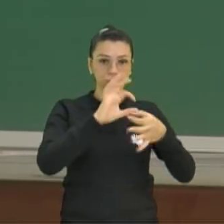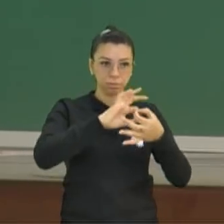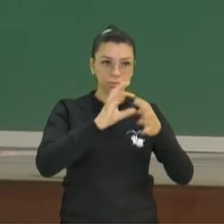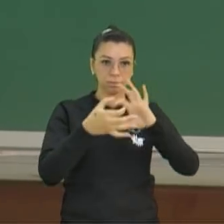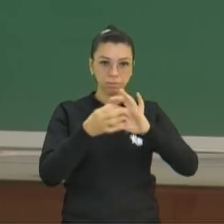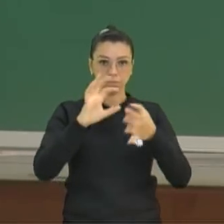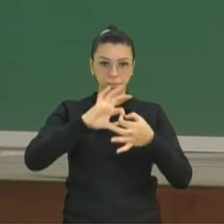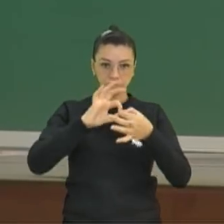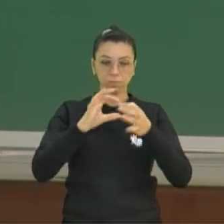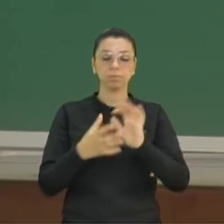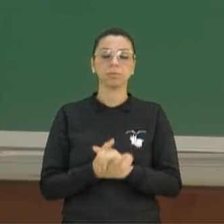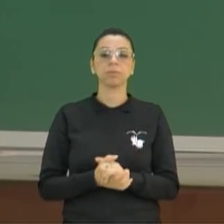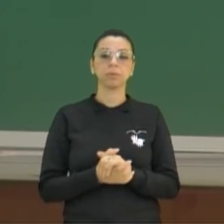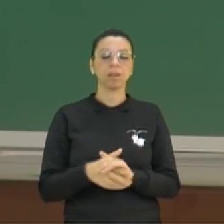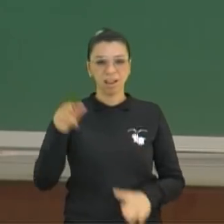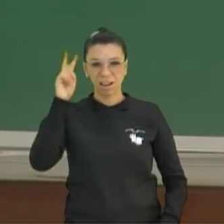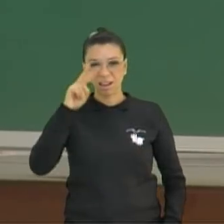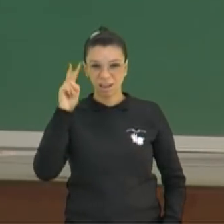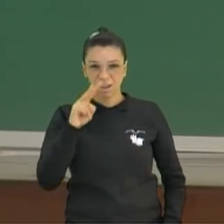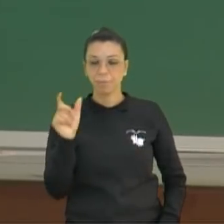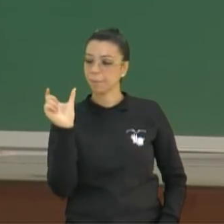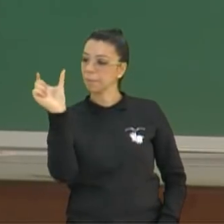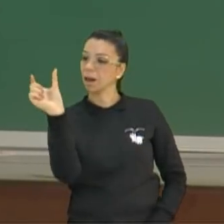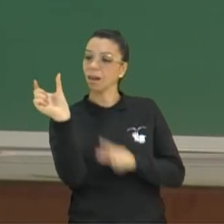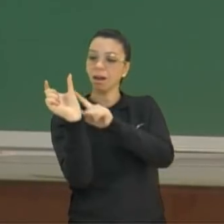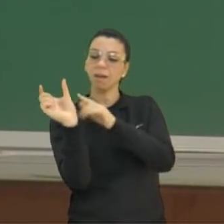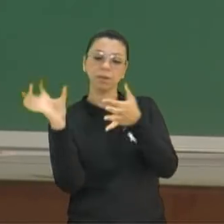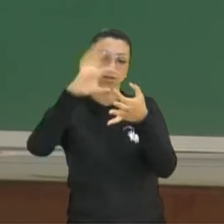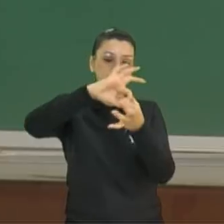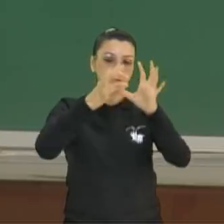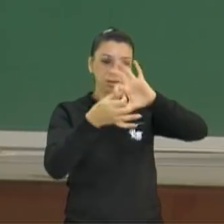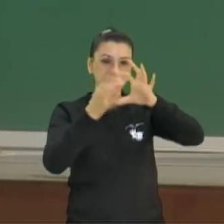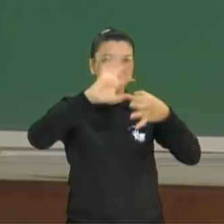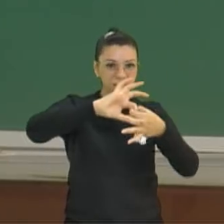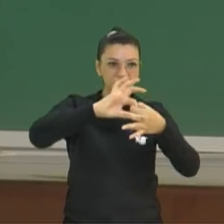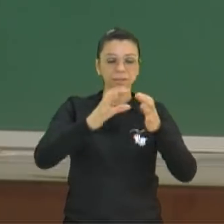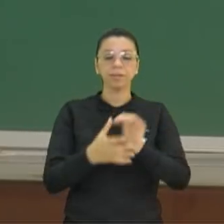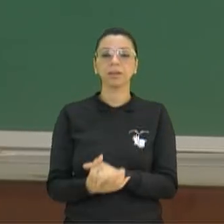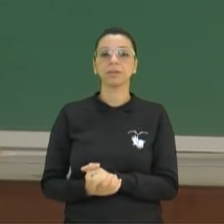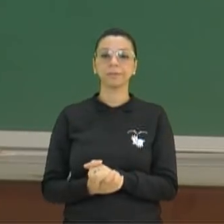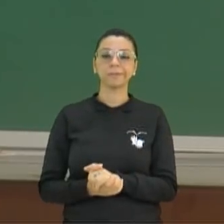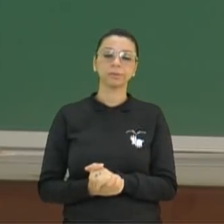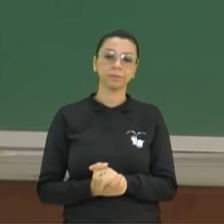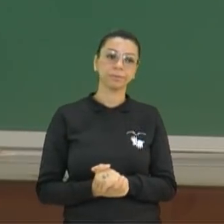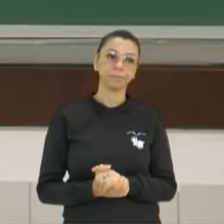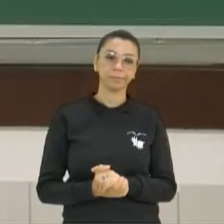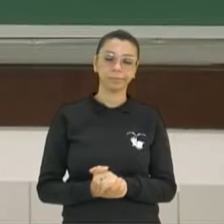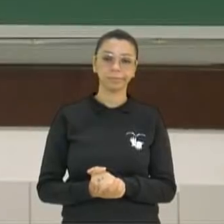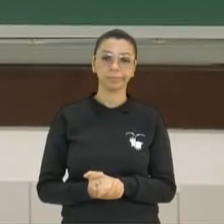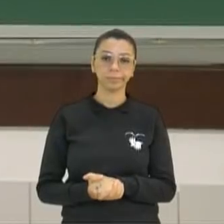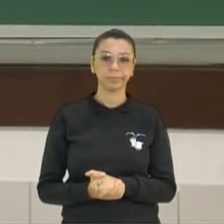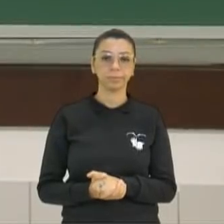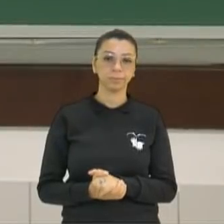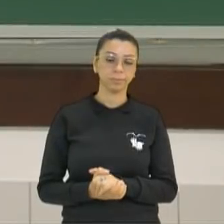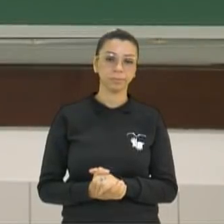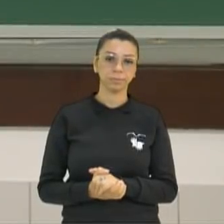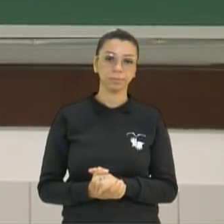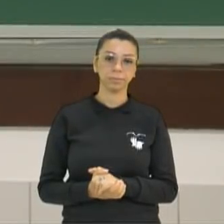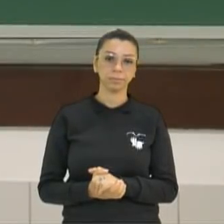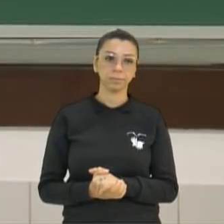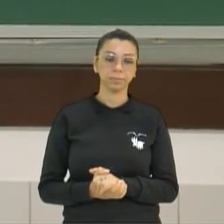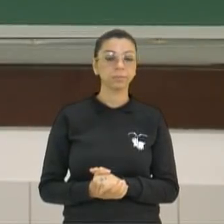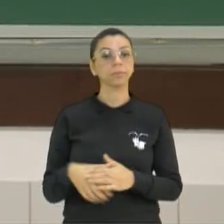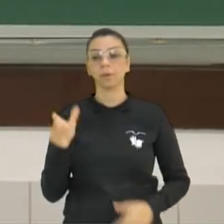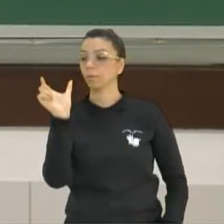se encaixando. Você lembra das linking words? Vamos dar uma relembrada nelas. Linking words, vamos relembrar. Então, linking words são